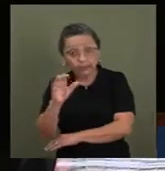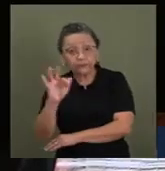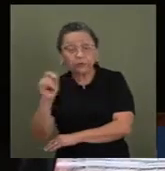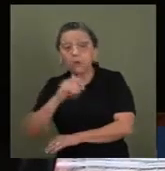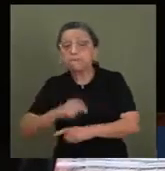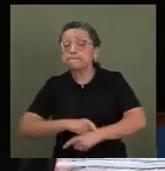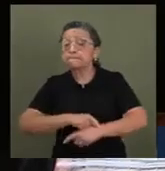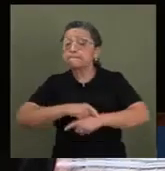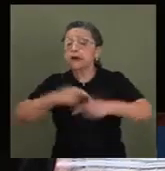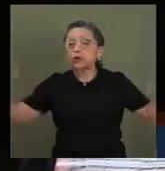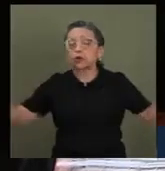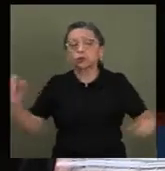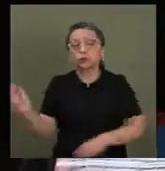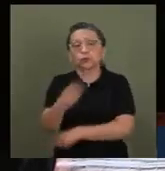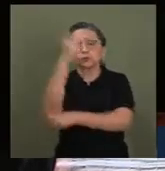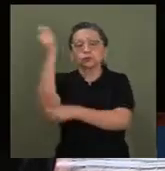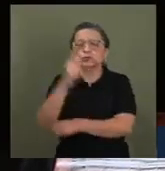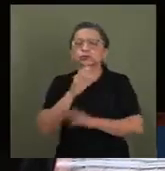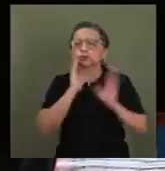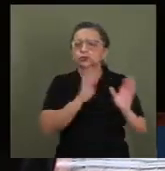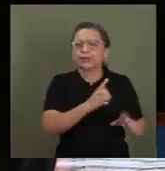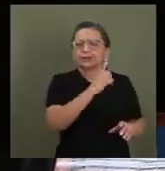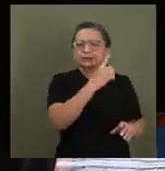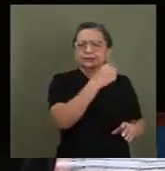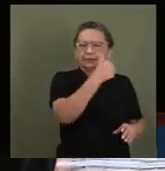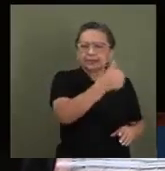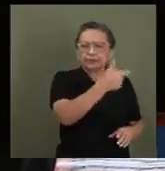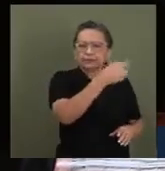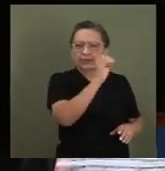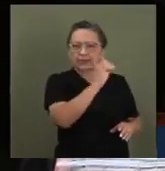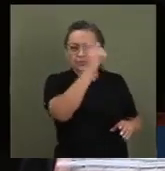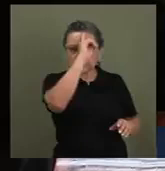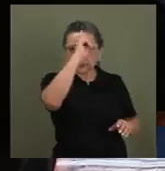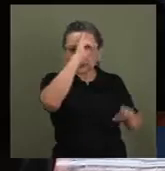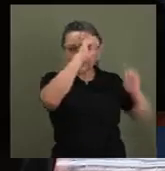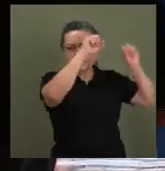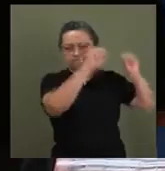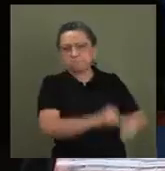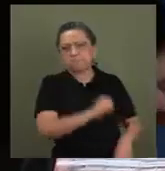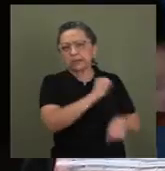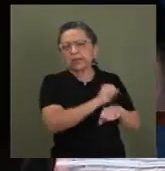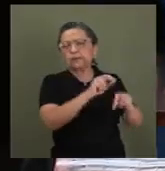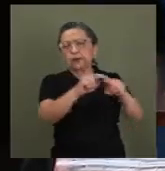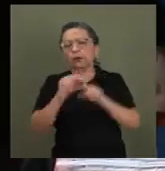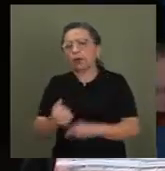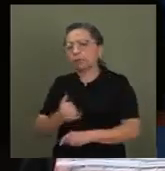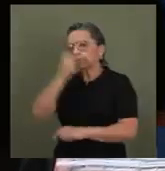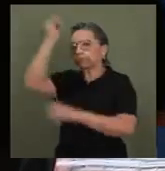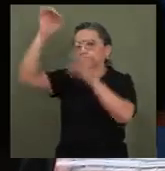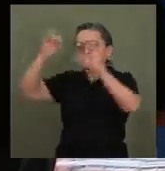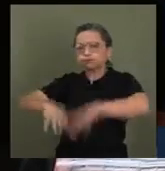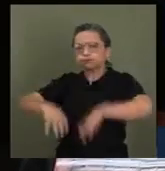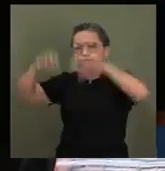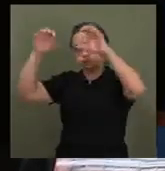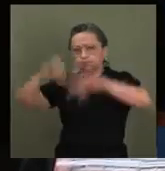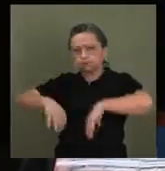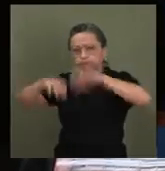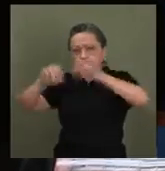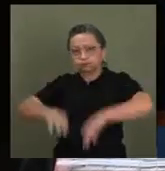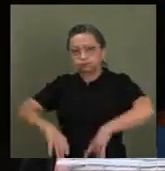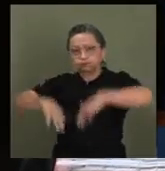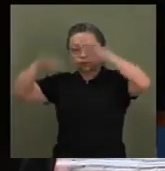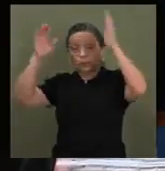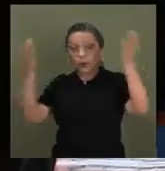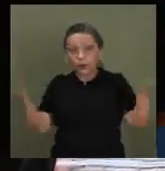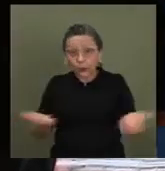Após 170 dias de fechamento, em decorrência das enchentes no meu estado, ele